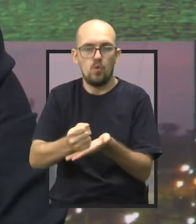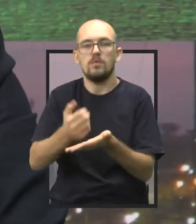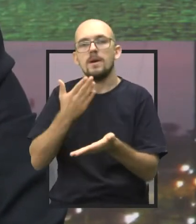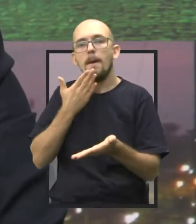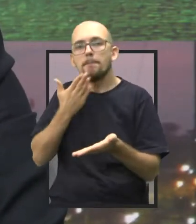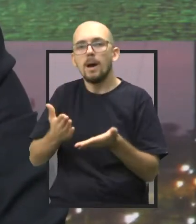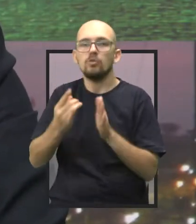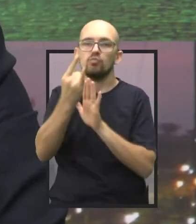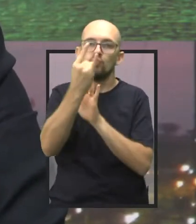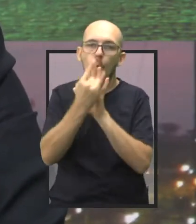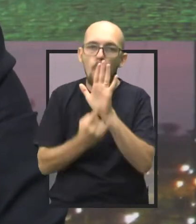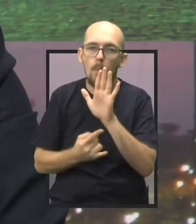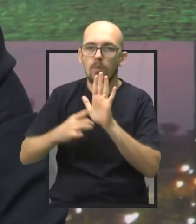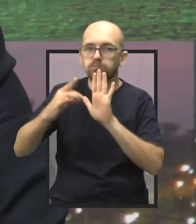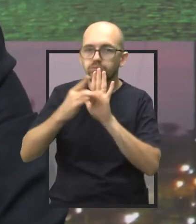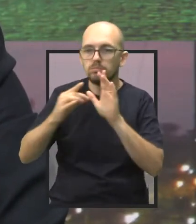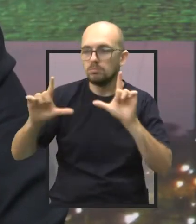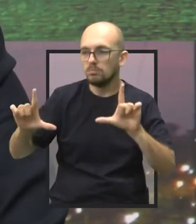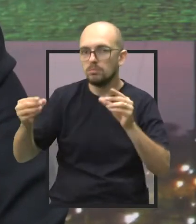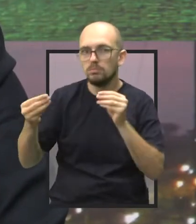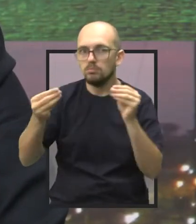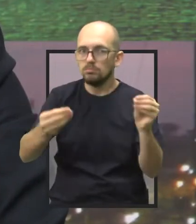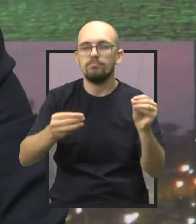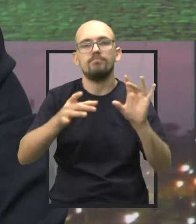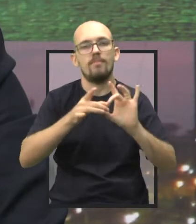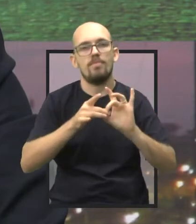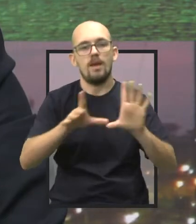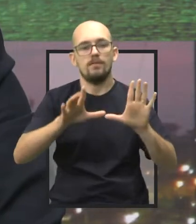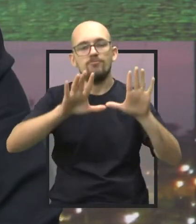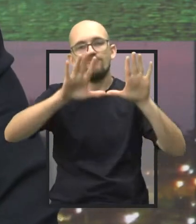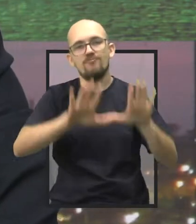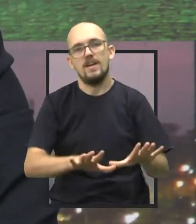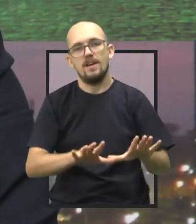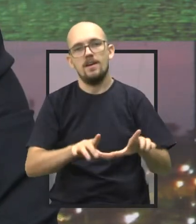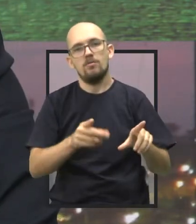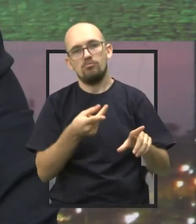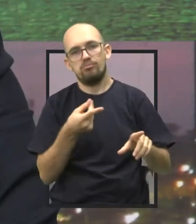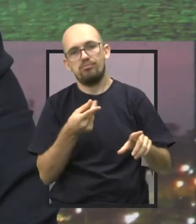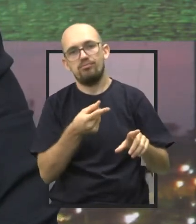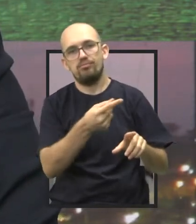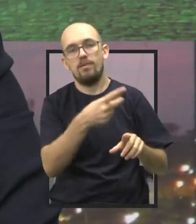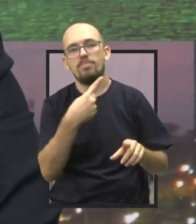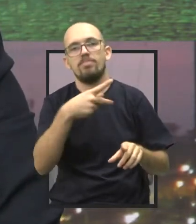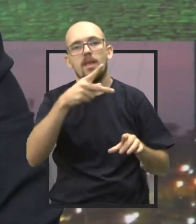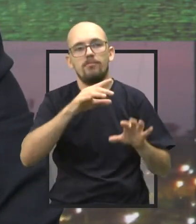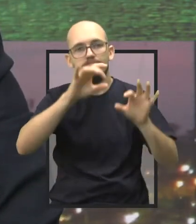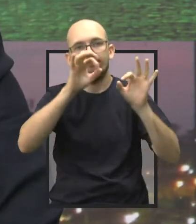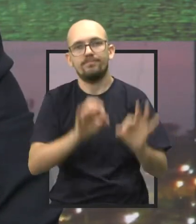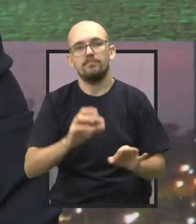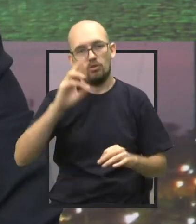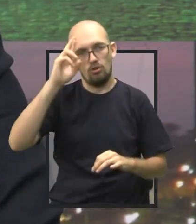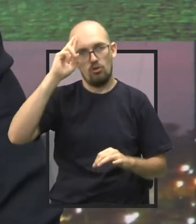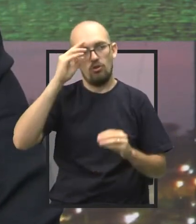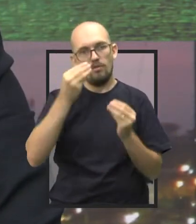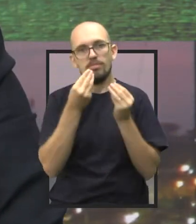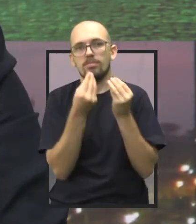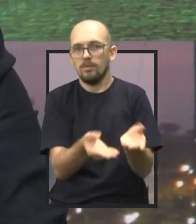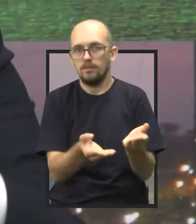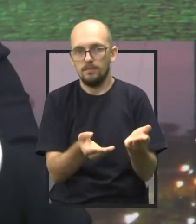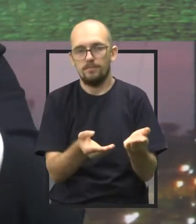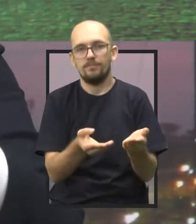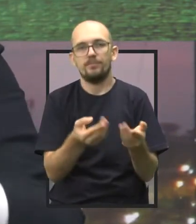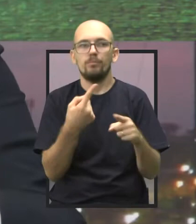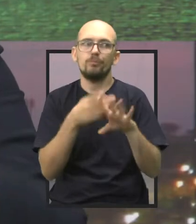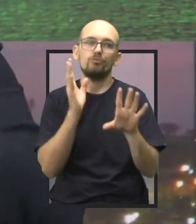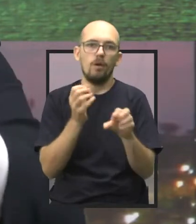de imóveis, requerendo que as pessoas fossem reconhecidos os títulos para ele